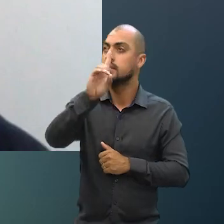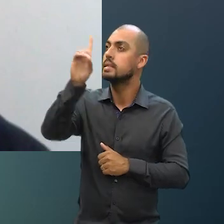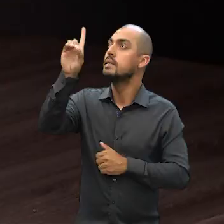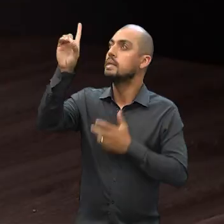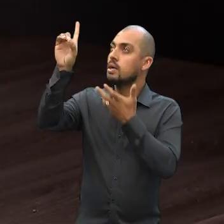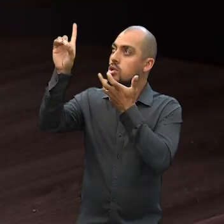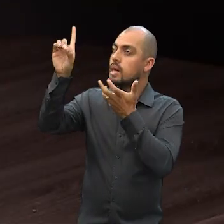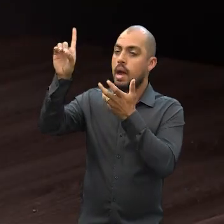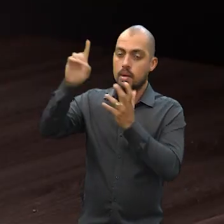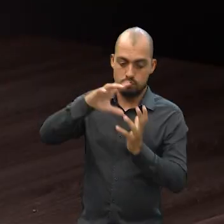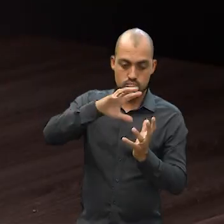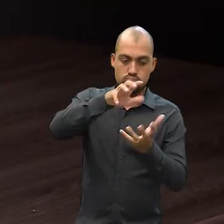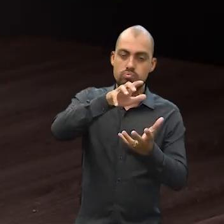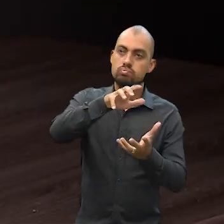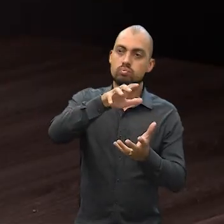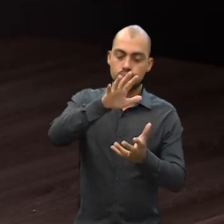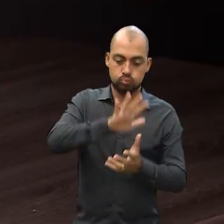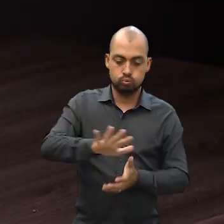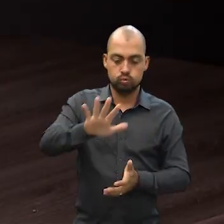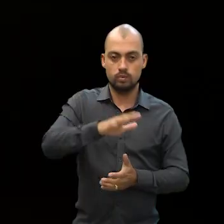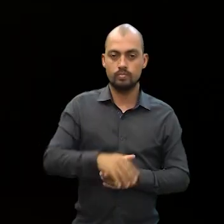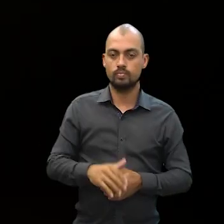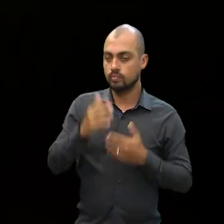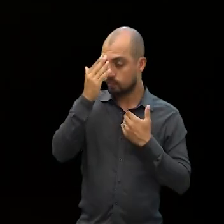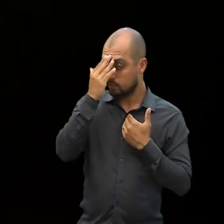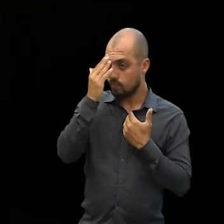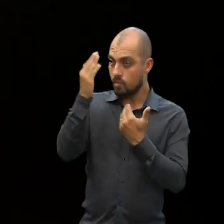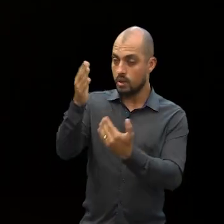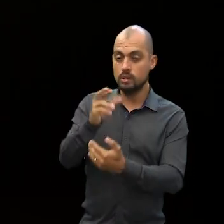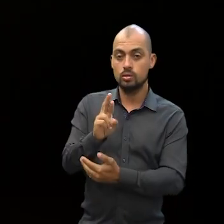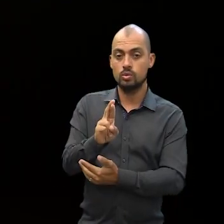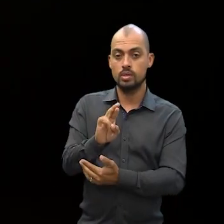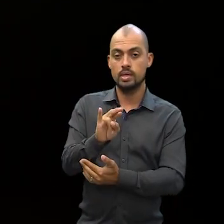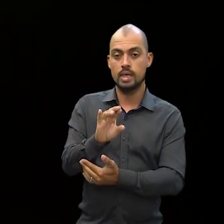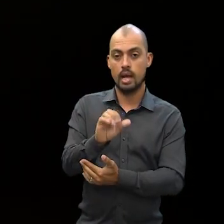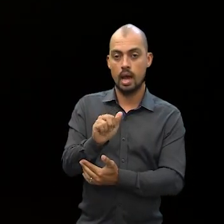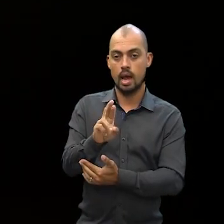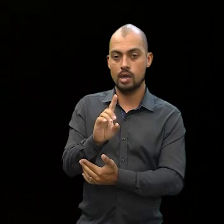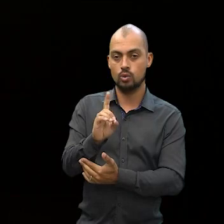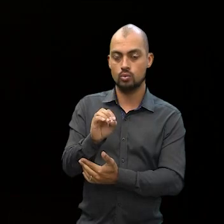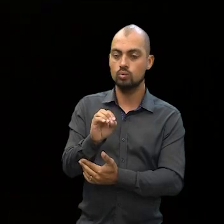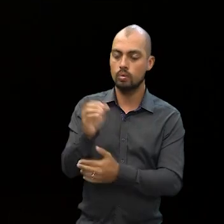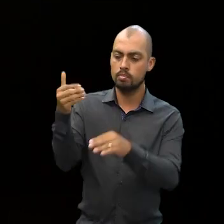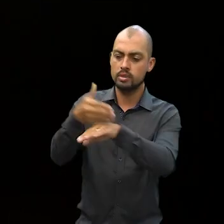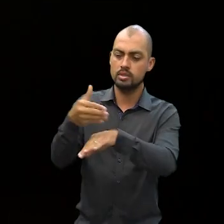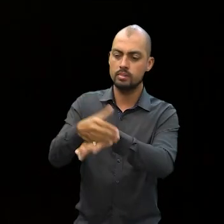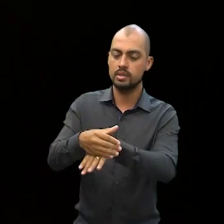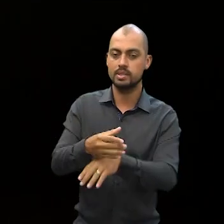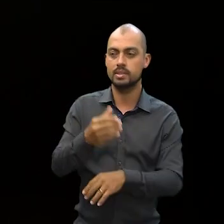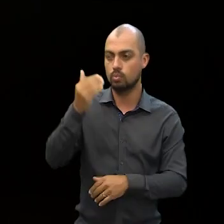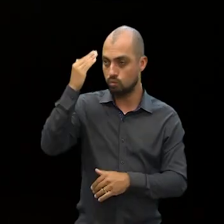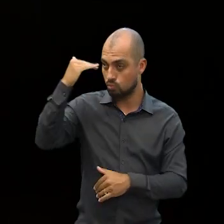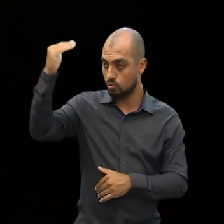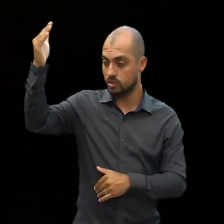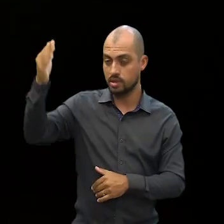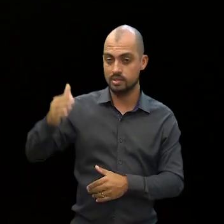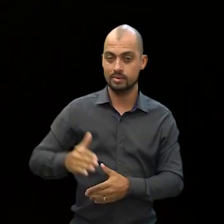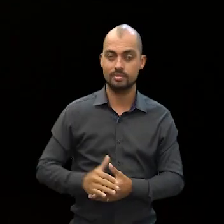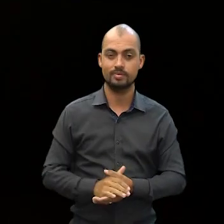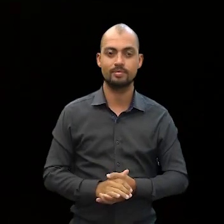mundo. Tá certo, então. Ricardo, eu agradeço a sua participação, muito sucesso e até uma outra oportunidade.